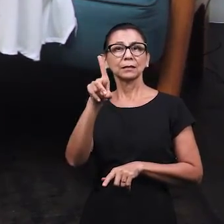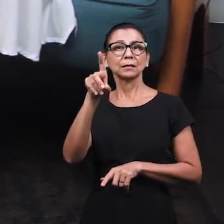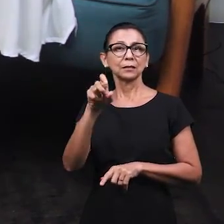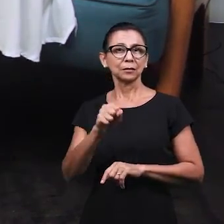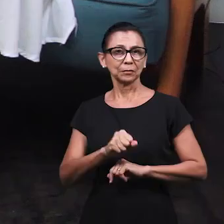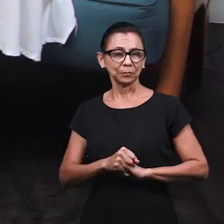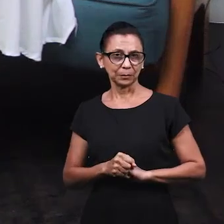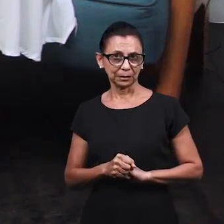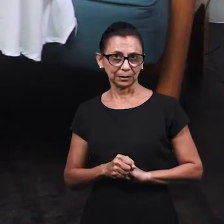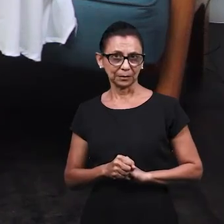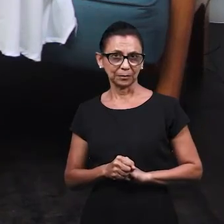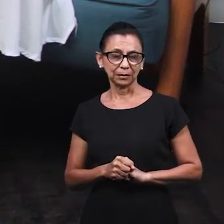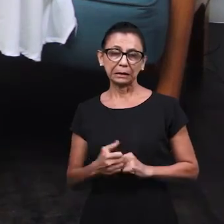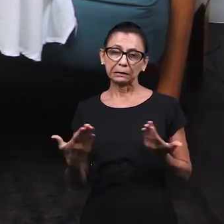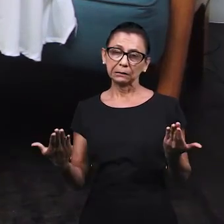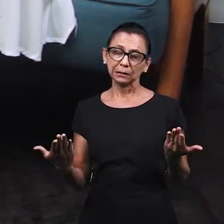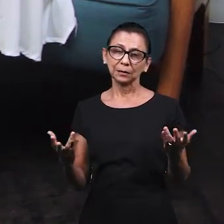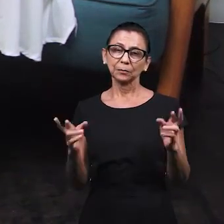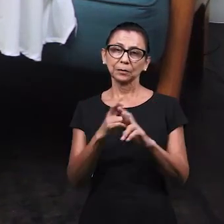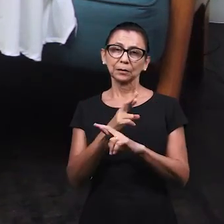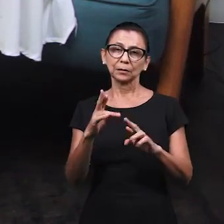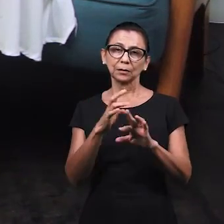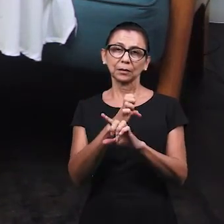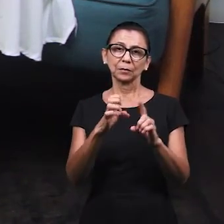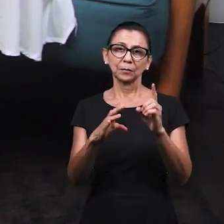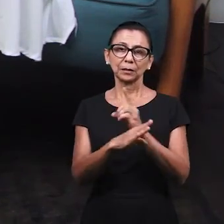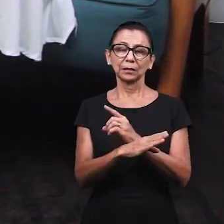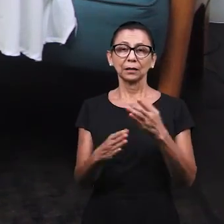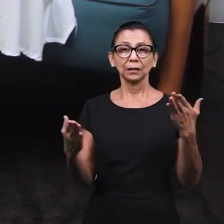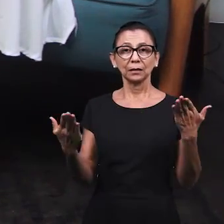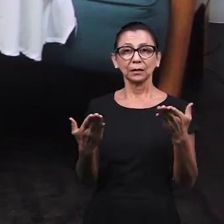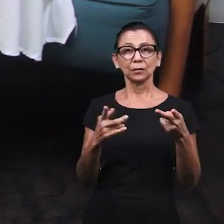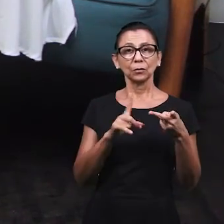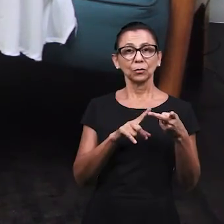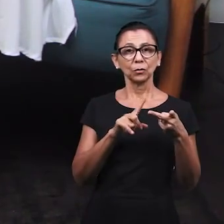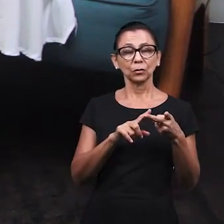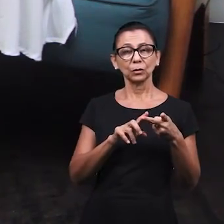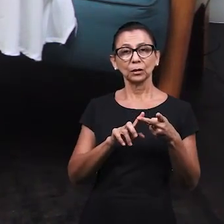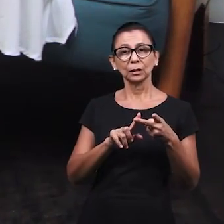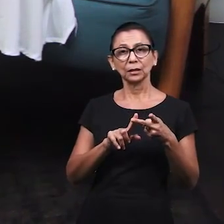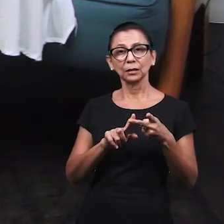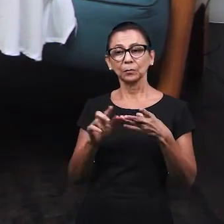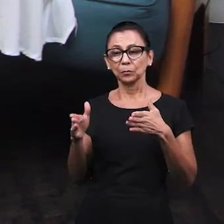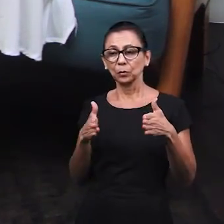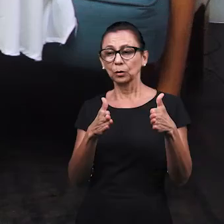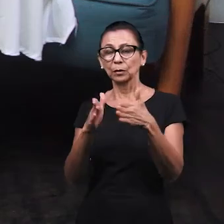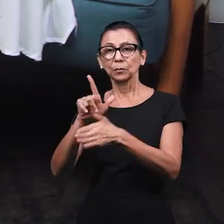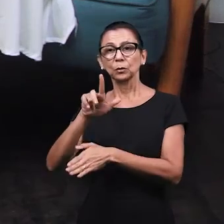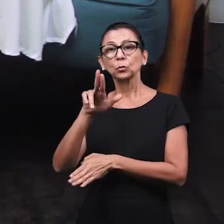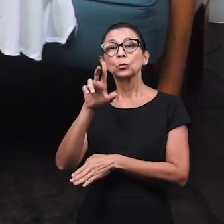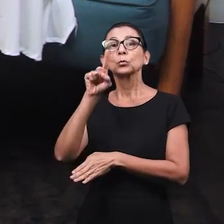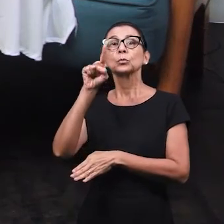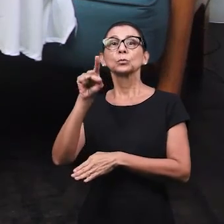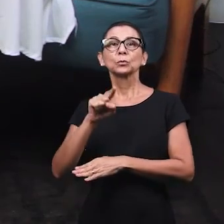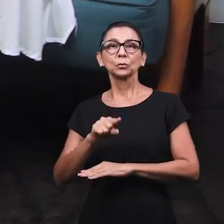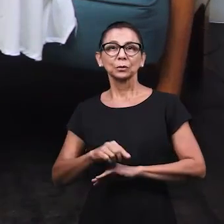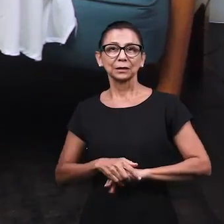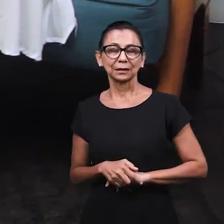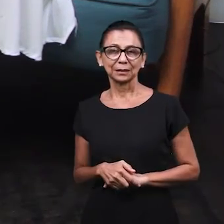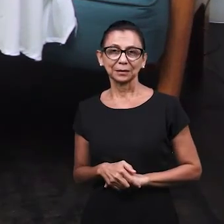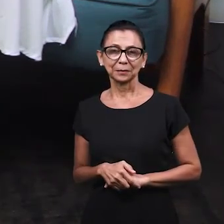que trata da Escola Bíblica Dominical. E agora nós estamos lançando um novo quadro chamado Luz para o Meu Caminho, que é um quadro voltado